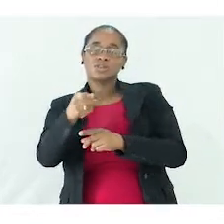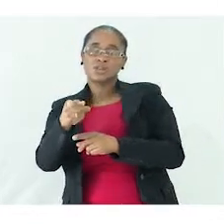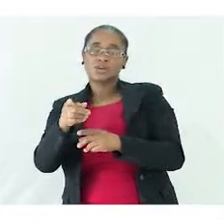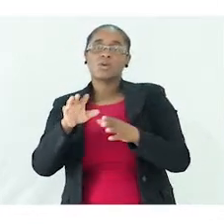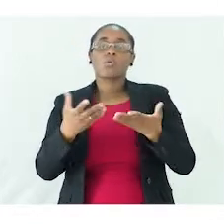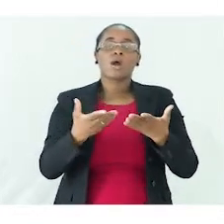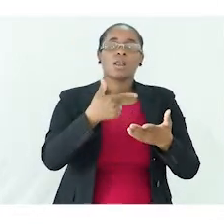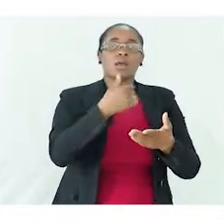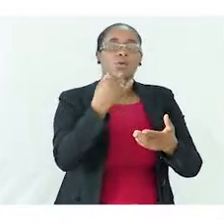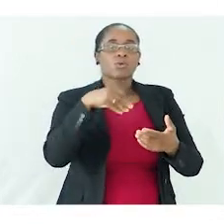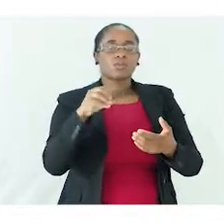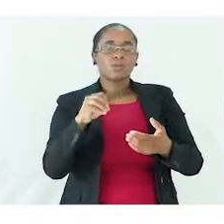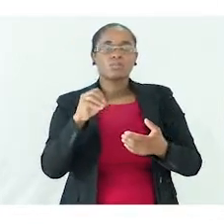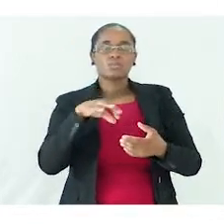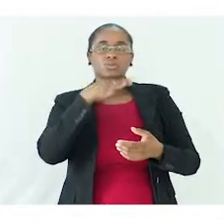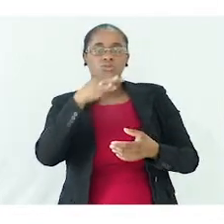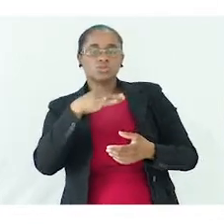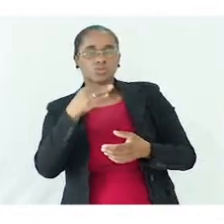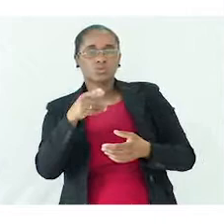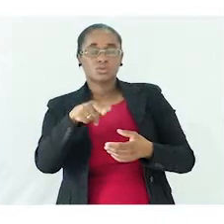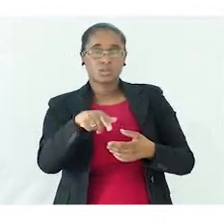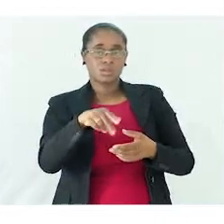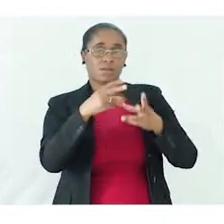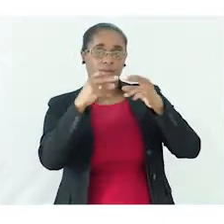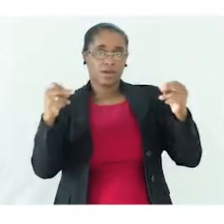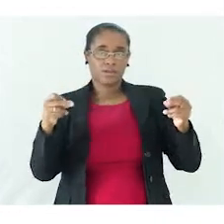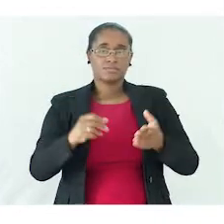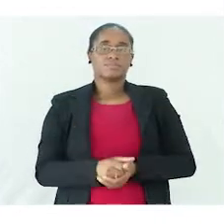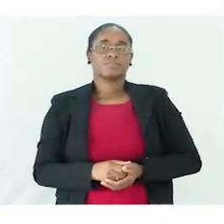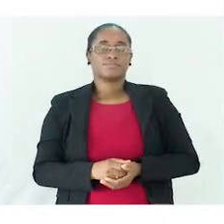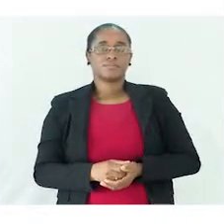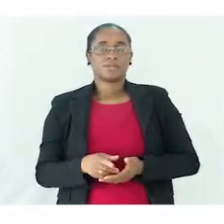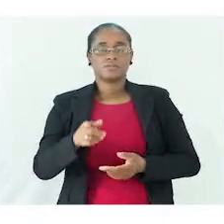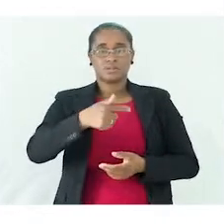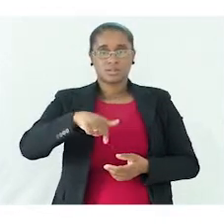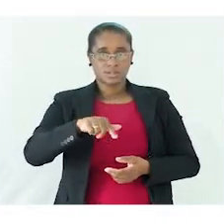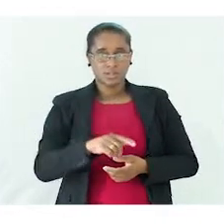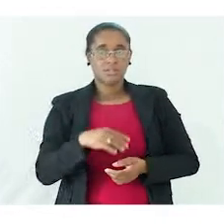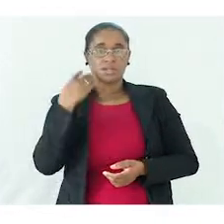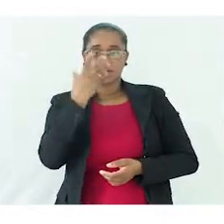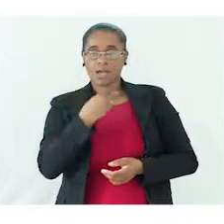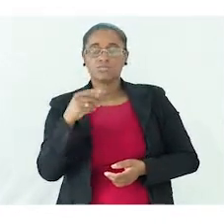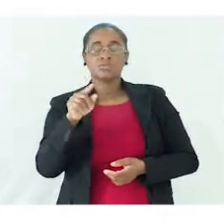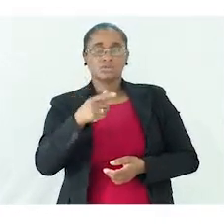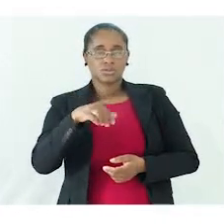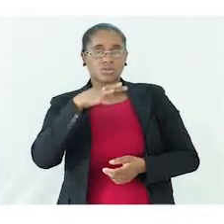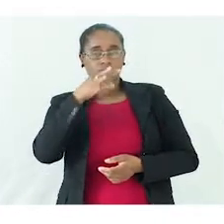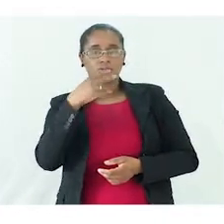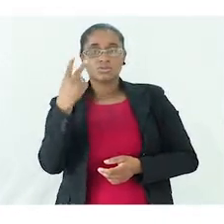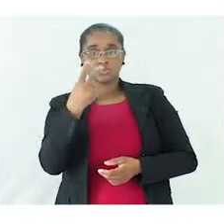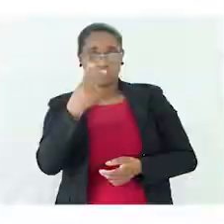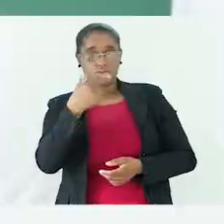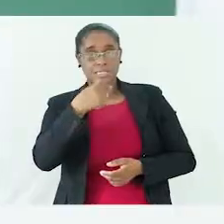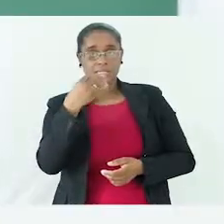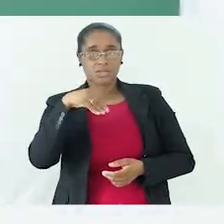de discurso presente na frase. Portanto, nas aulas, nós falamos de dois tipos de